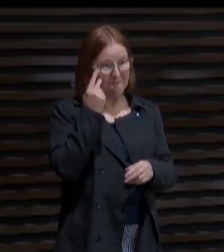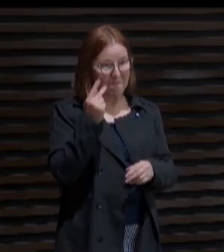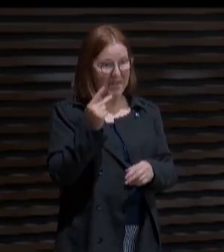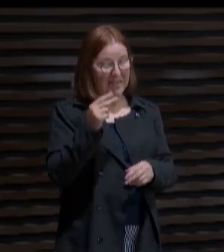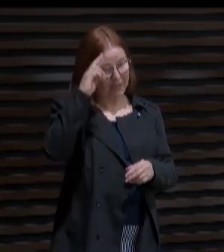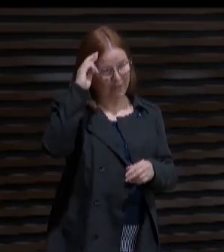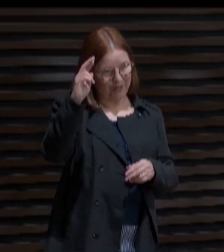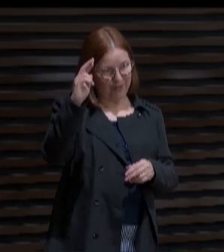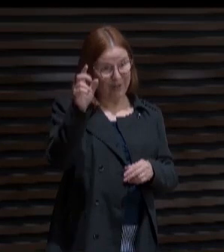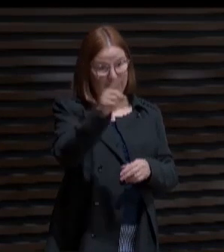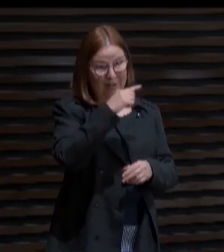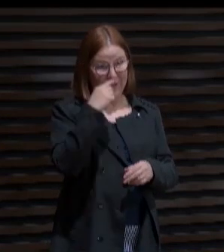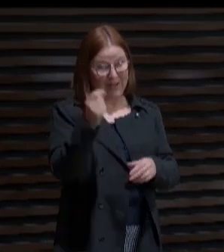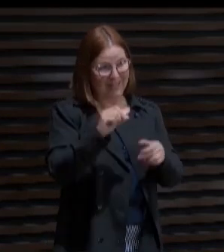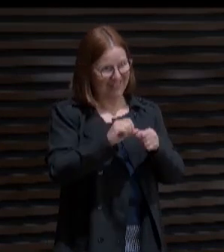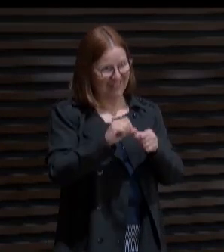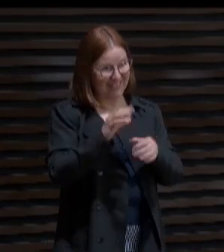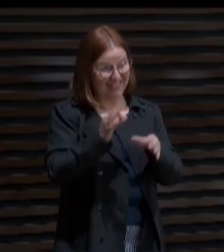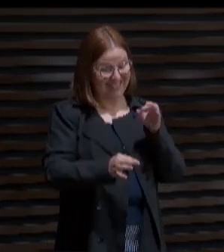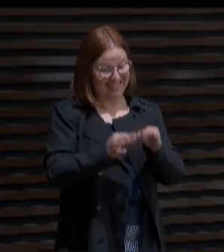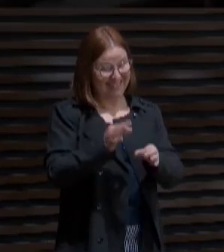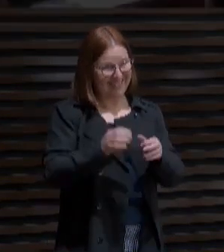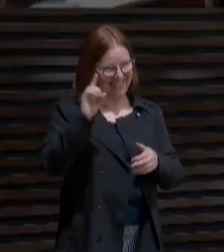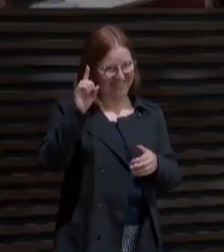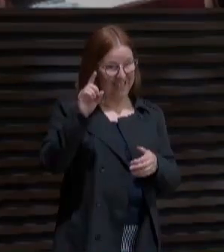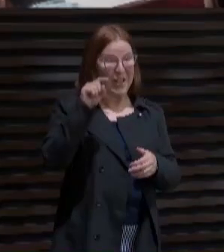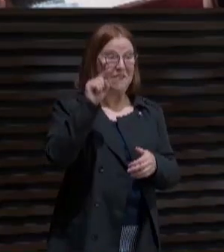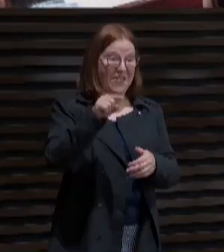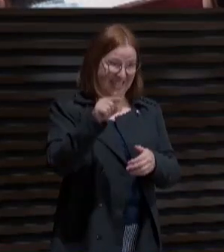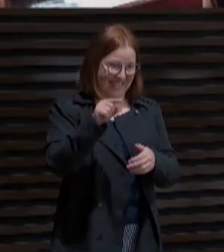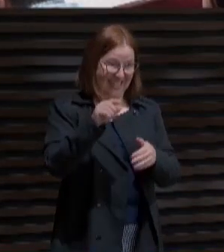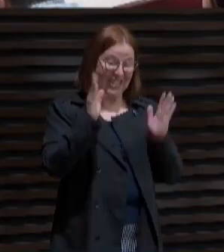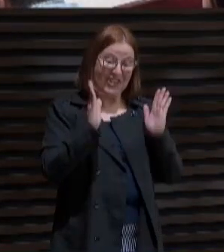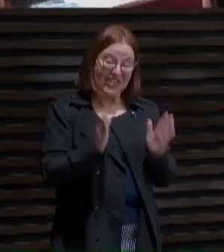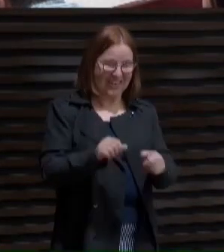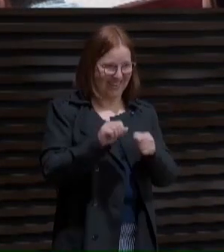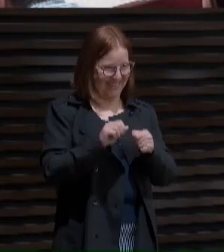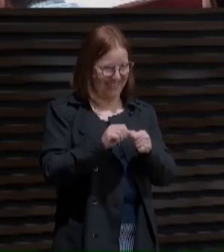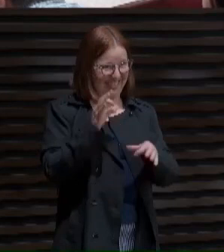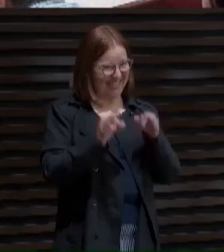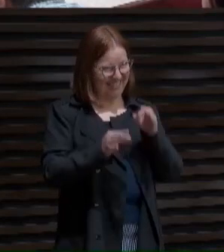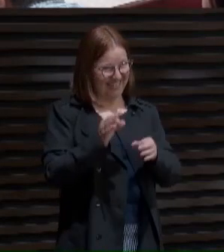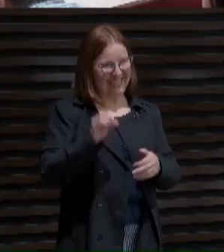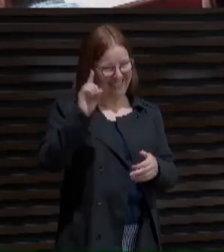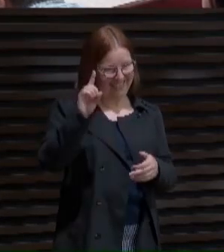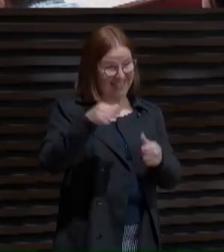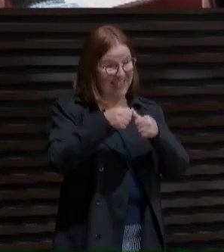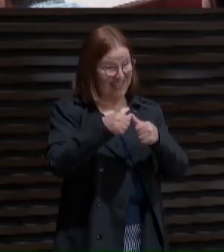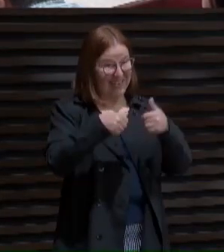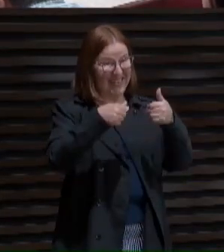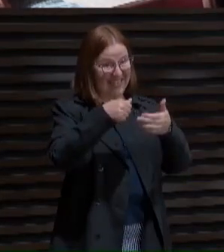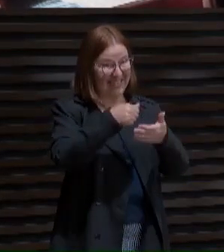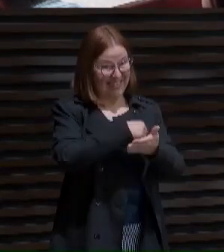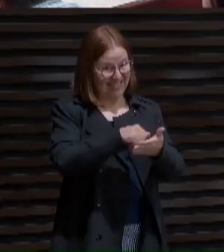fôssemos feitos justiça de Deus. Você foi feito justiça de Deus. É isso que está escrito